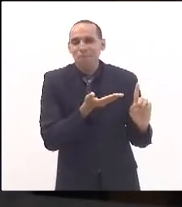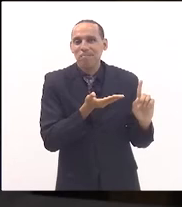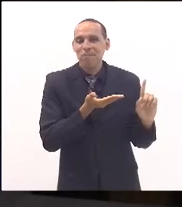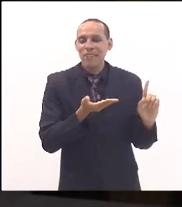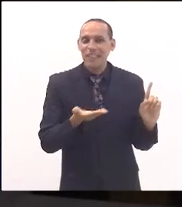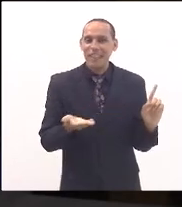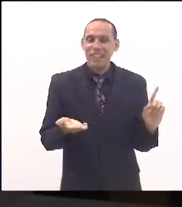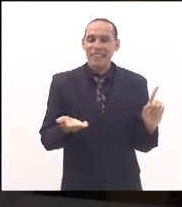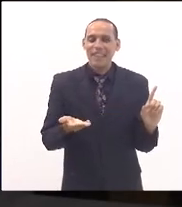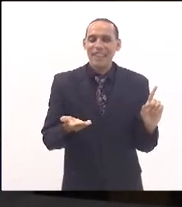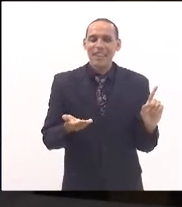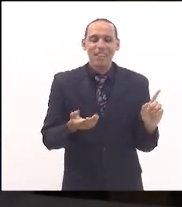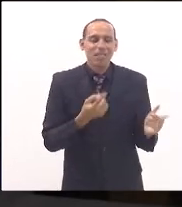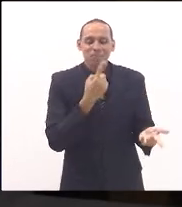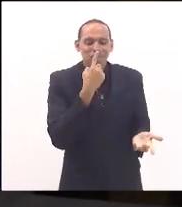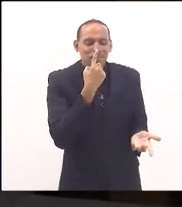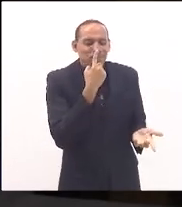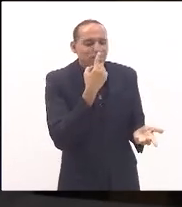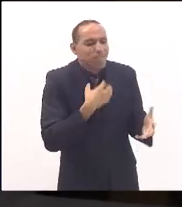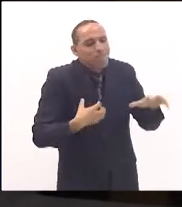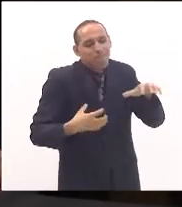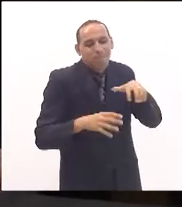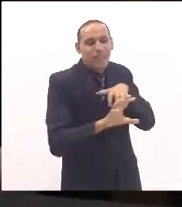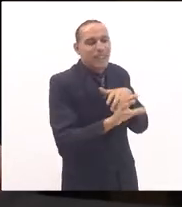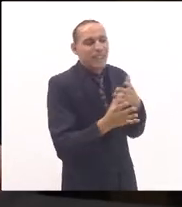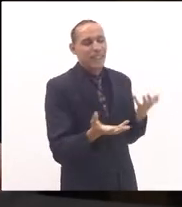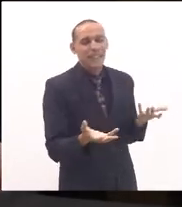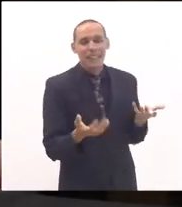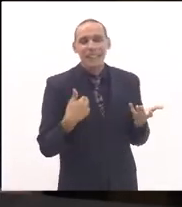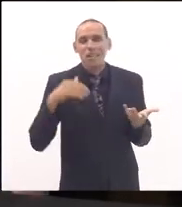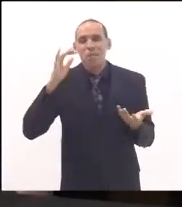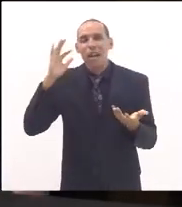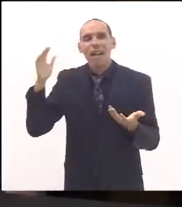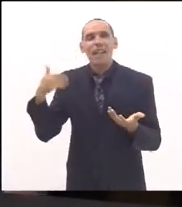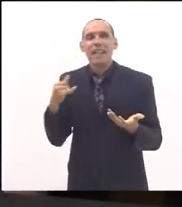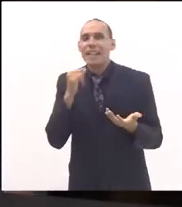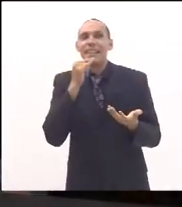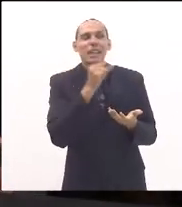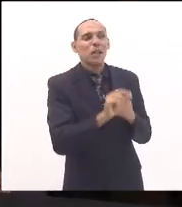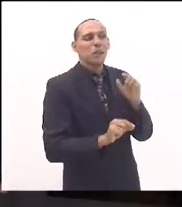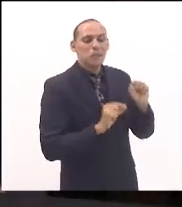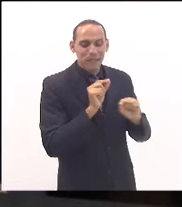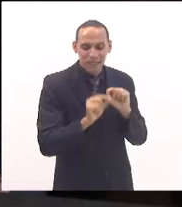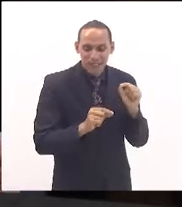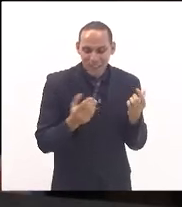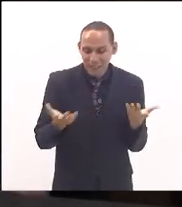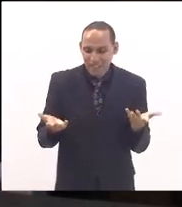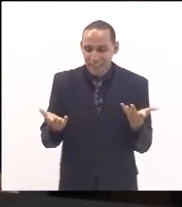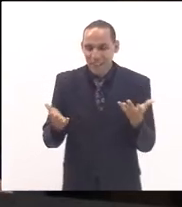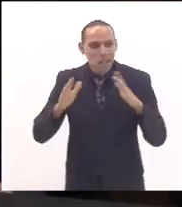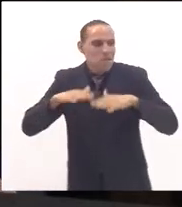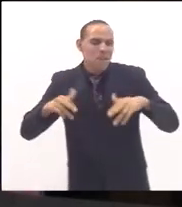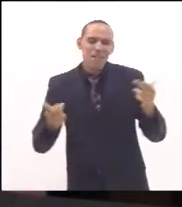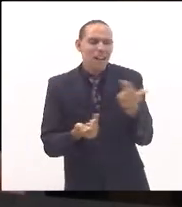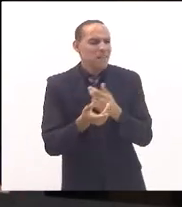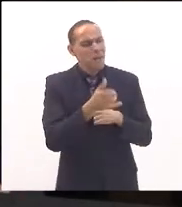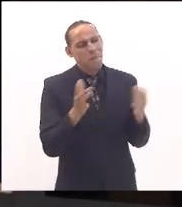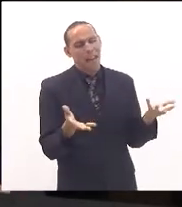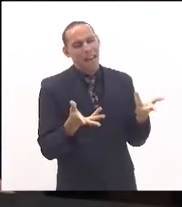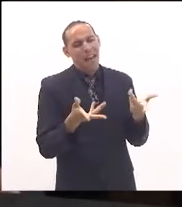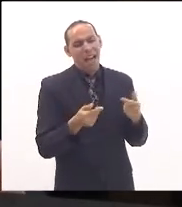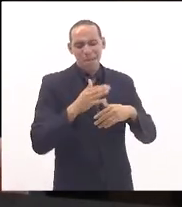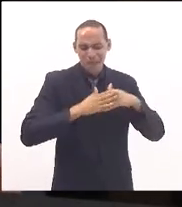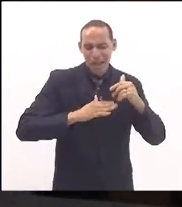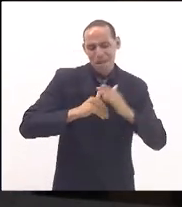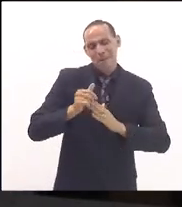Deve ser uma afinidade uma empatia e eu tava aqui pensando o quê que eu vou dizer para ela sair vamos falar que todo mundo fala você é maravilhosa